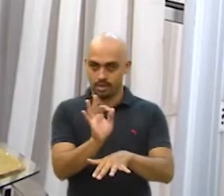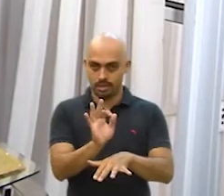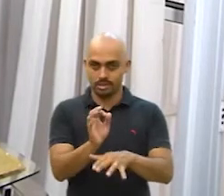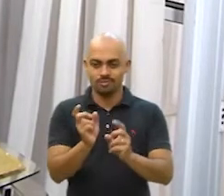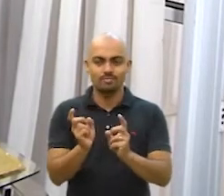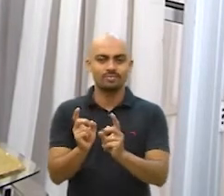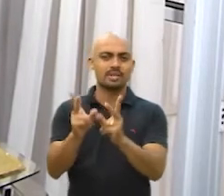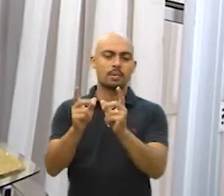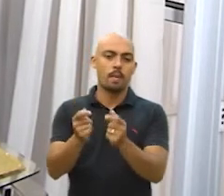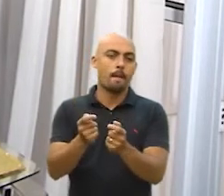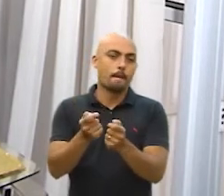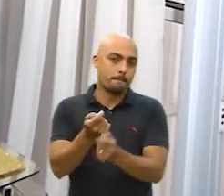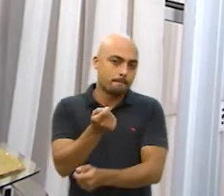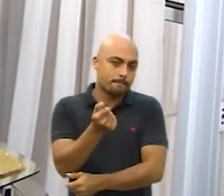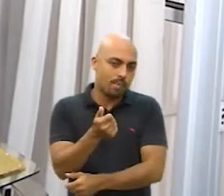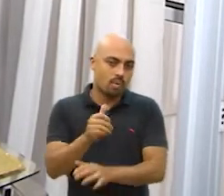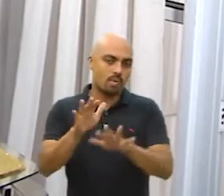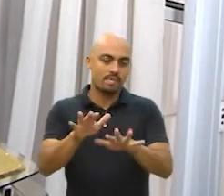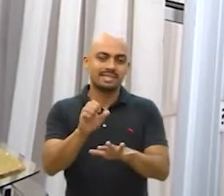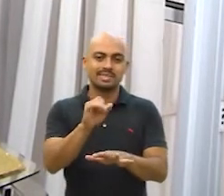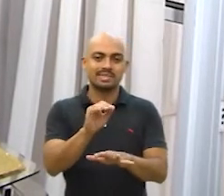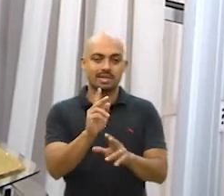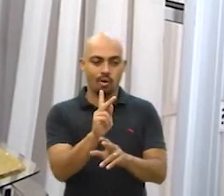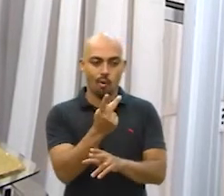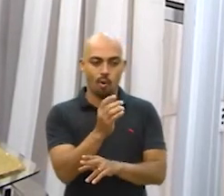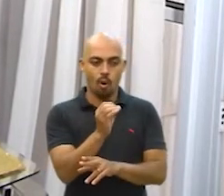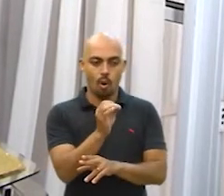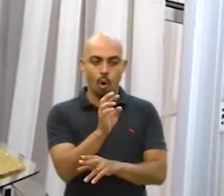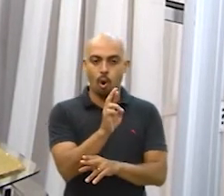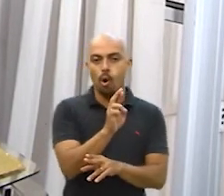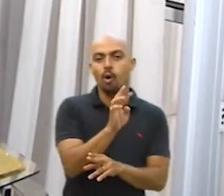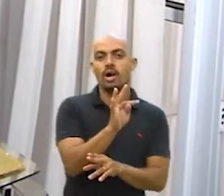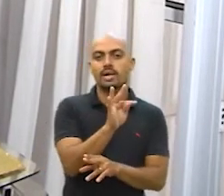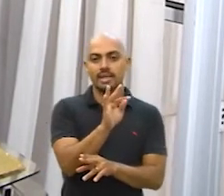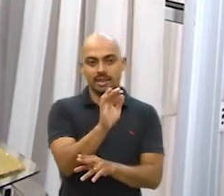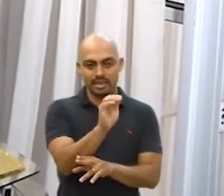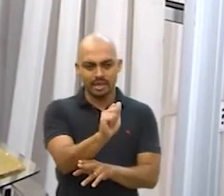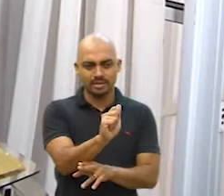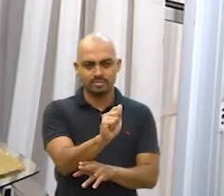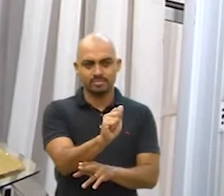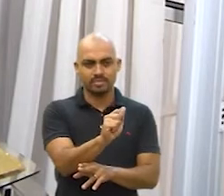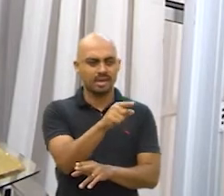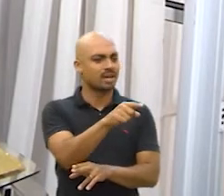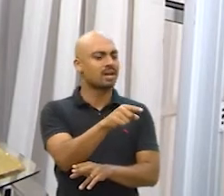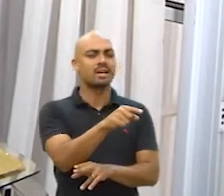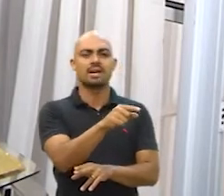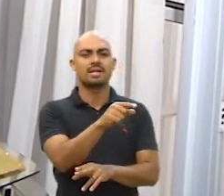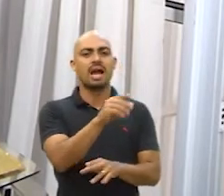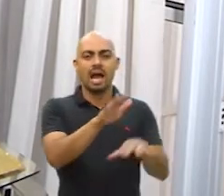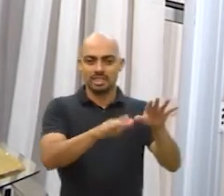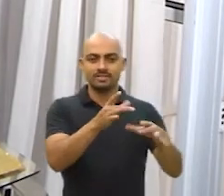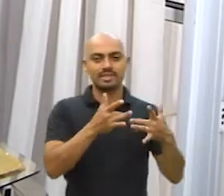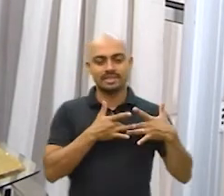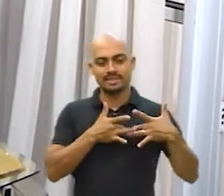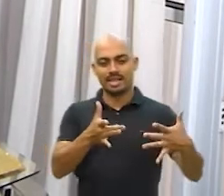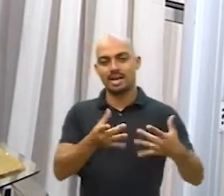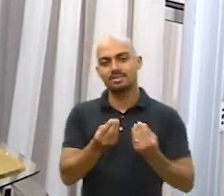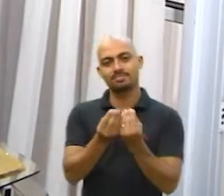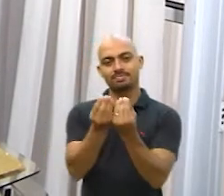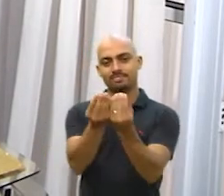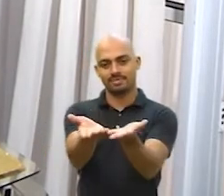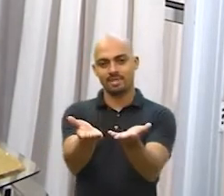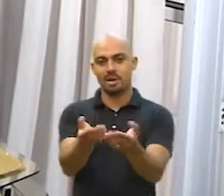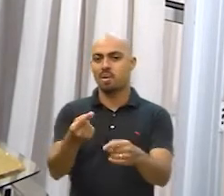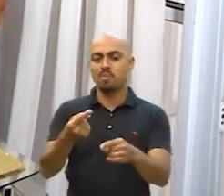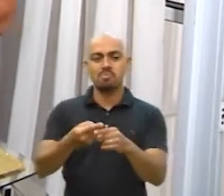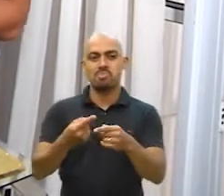ela. Mas se você for na horta, conversar com a dona da horta, olha essa plantinha, a pessoa da horta vai até te doar, te dar.